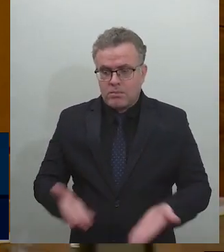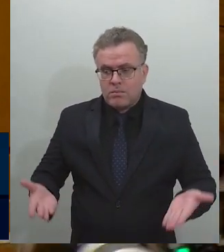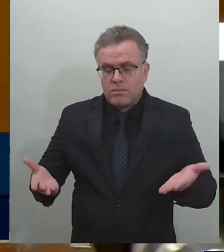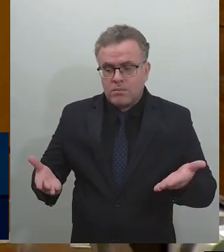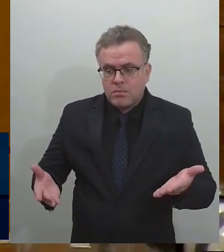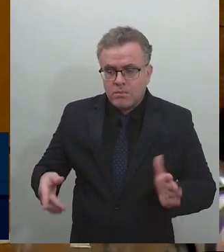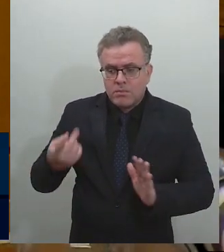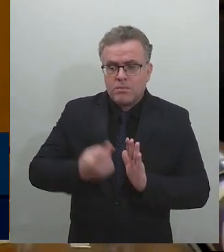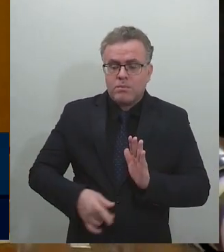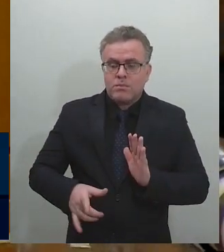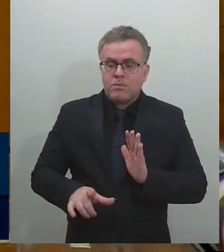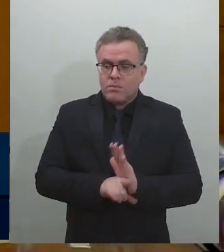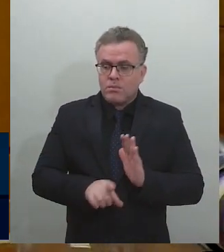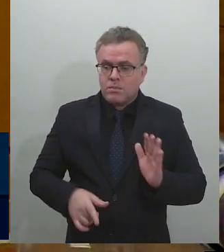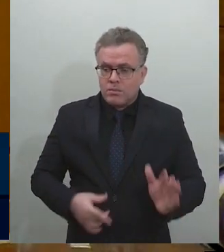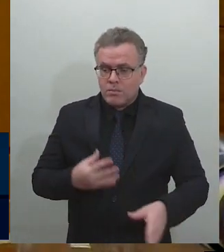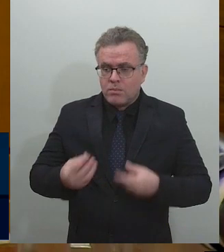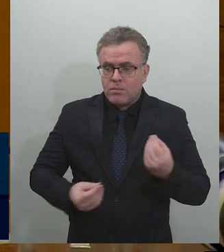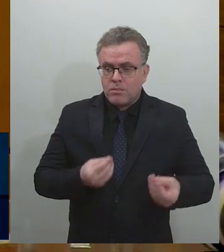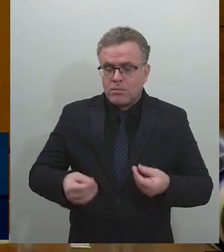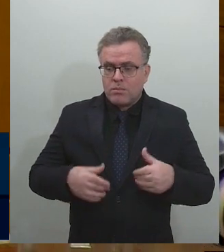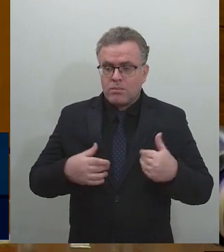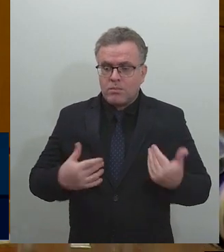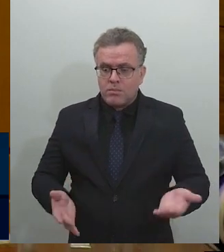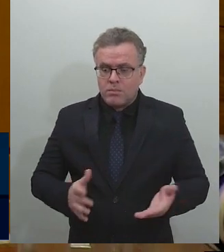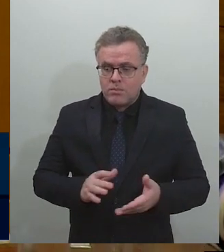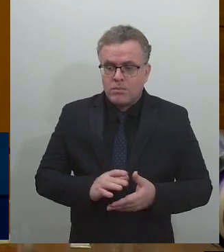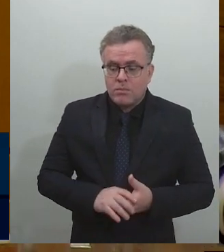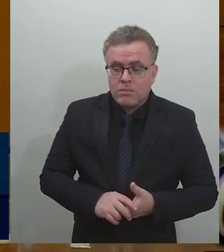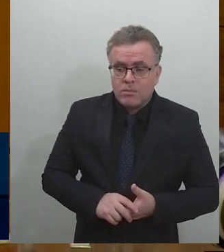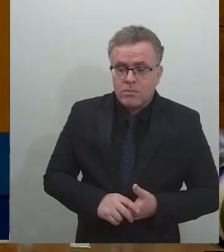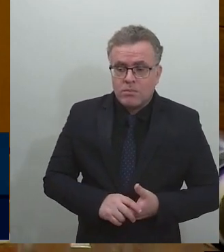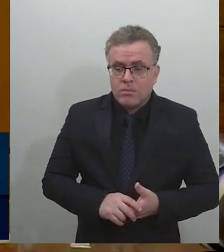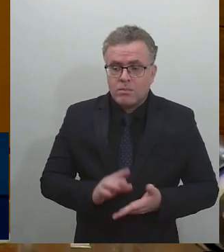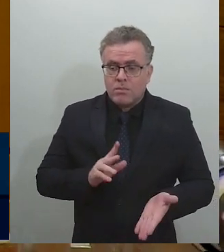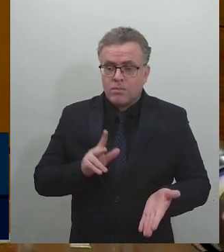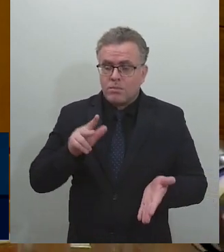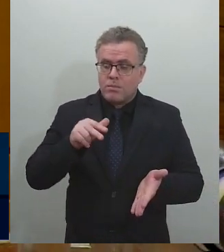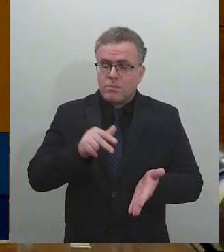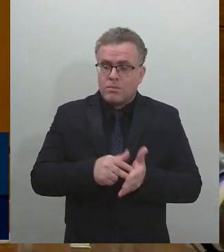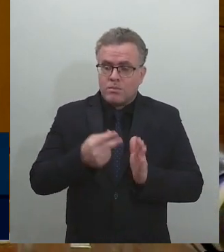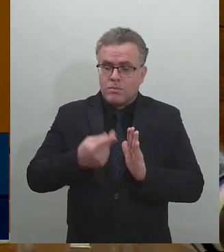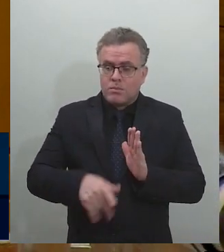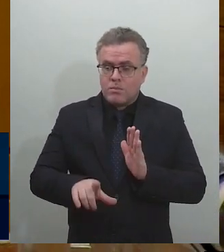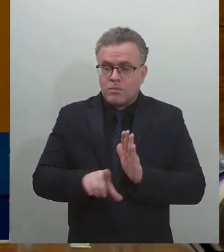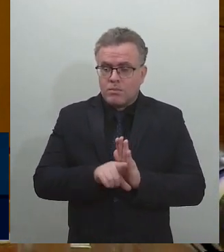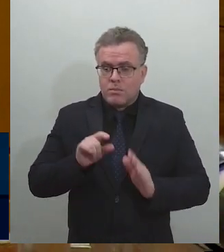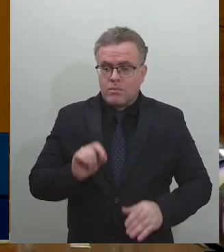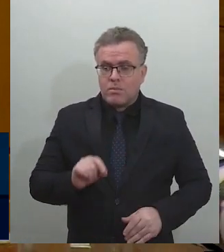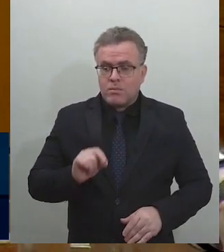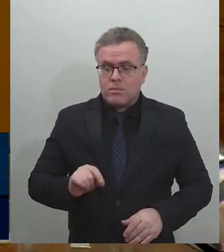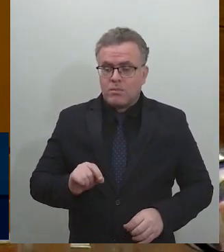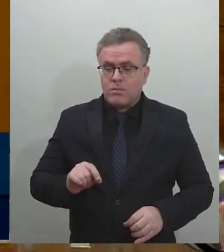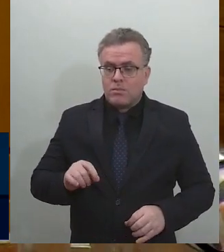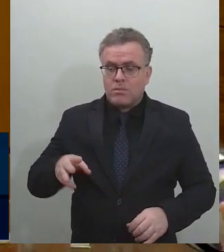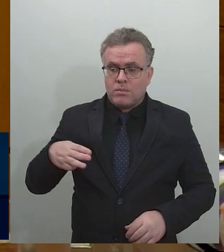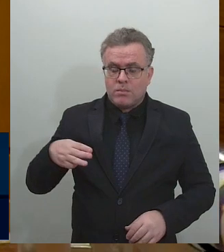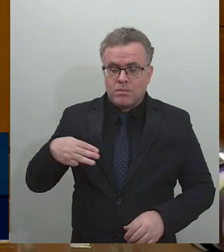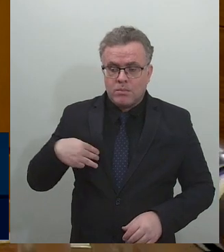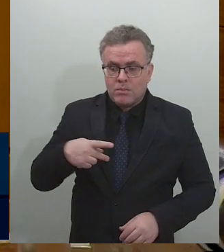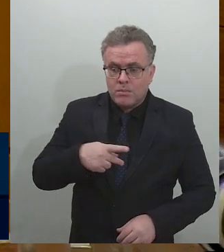se chegou a essa casa ou se vai chegar ainda, do Ministério Público do Estado de Sergipe. Foi